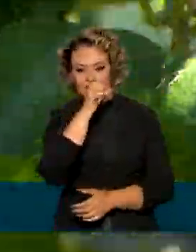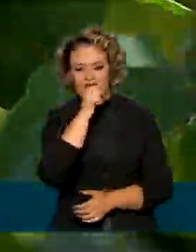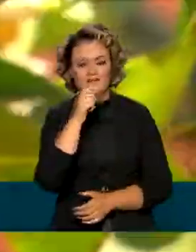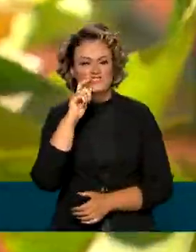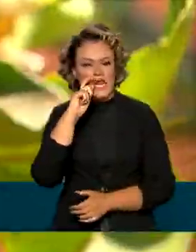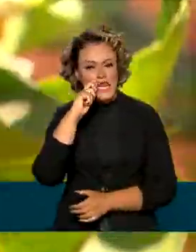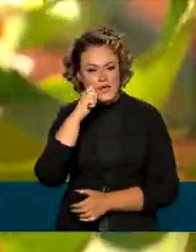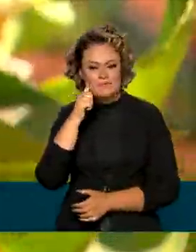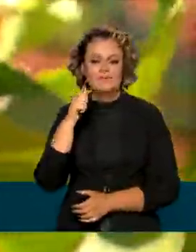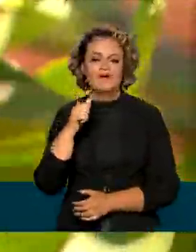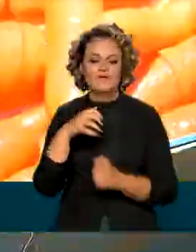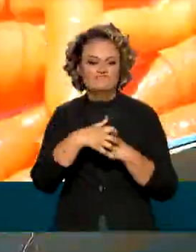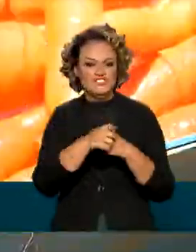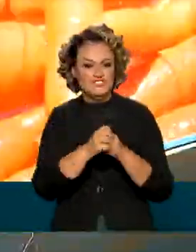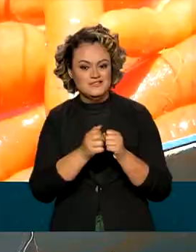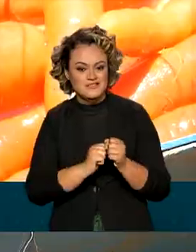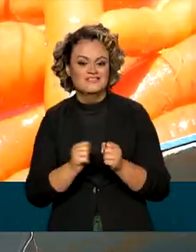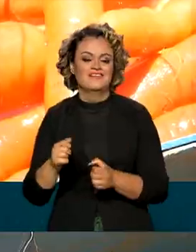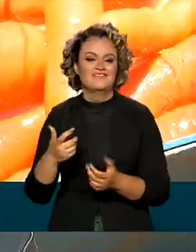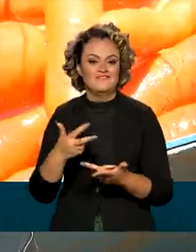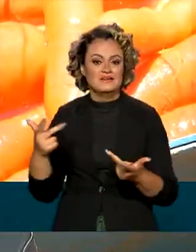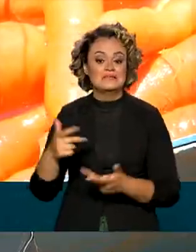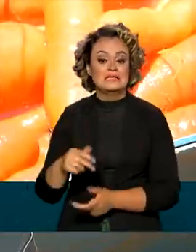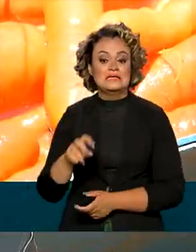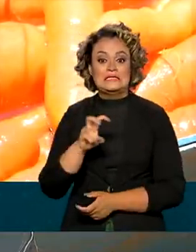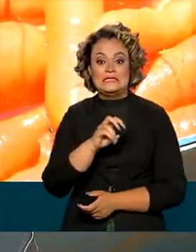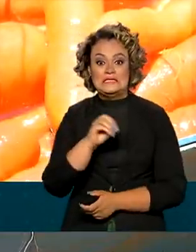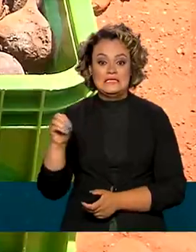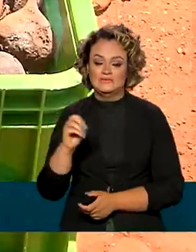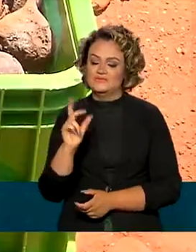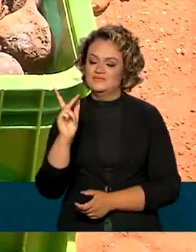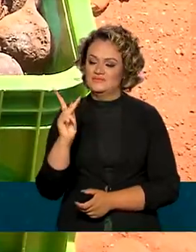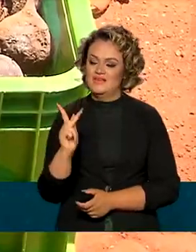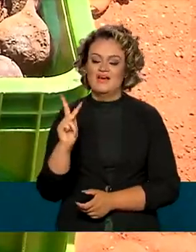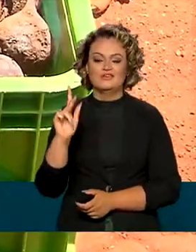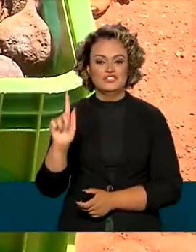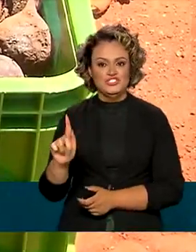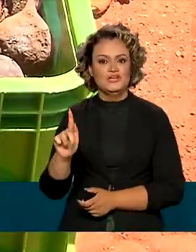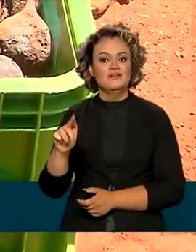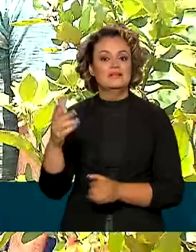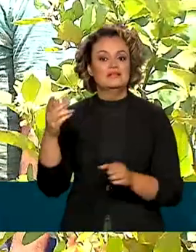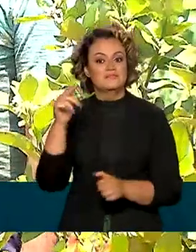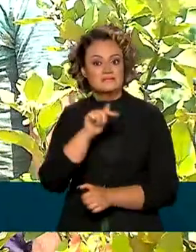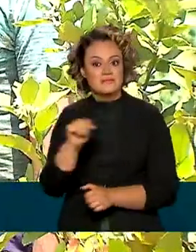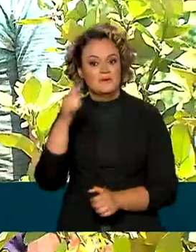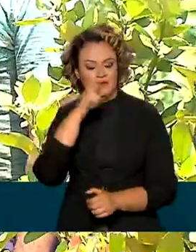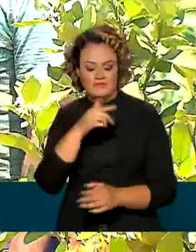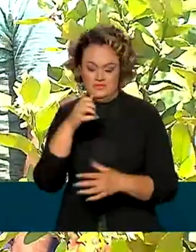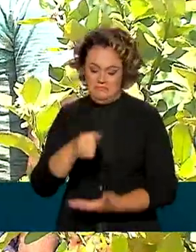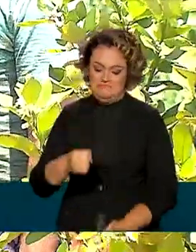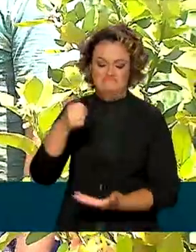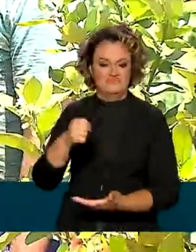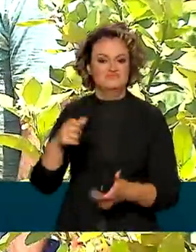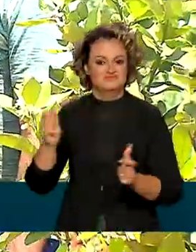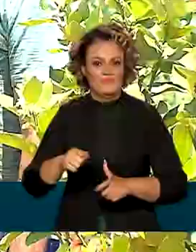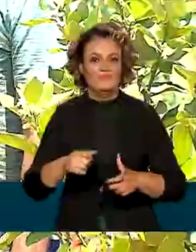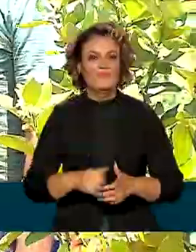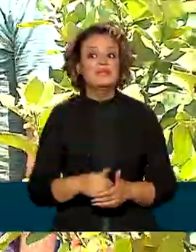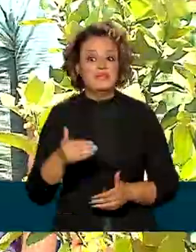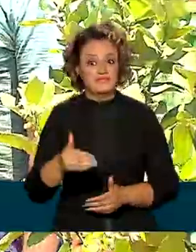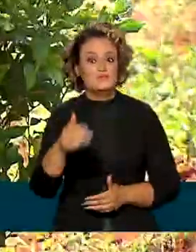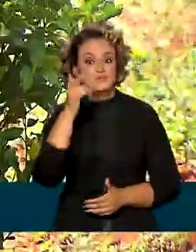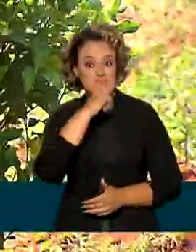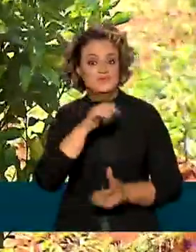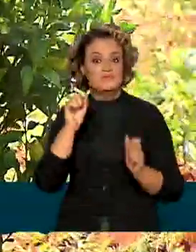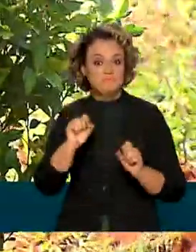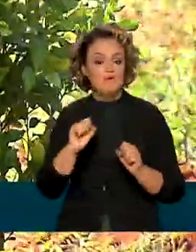limões, mexericas. Cerca de 500 quilos são colhidos por semana. E esse lucro deve crescer ainda